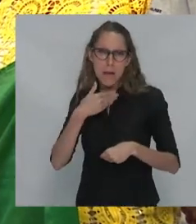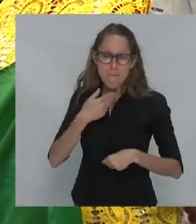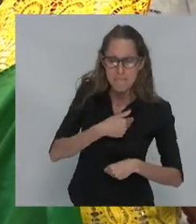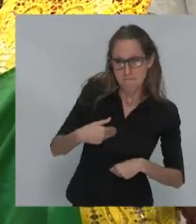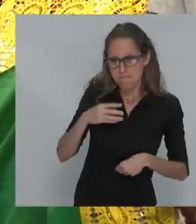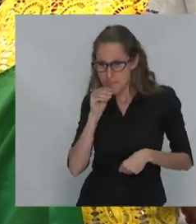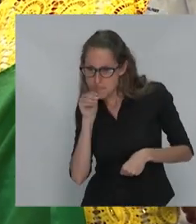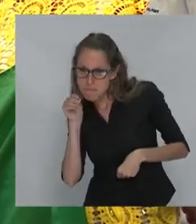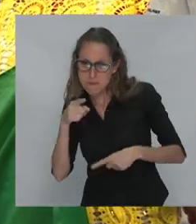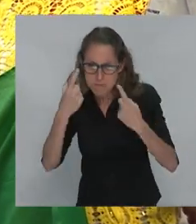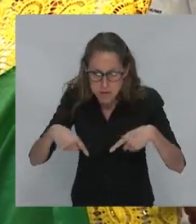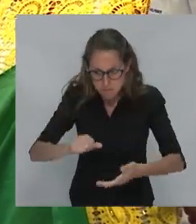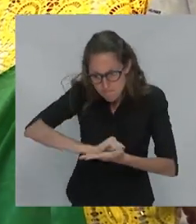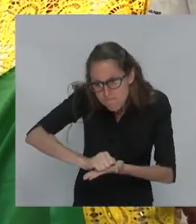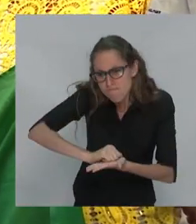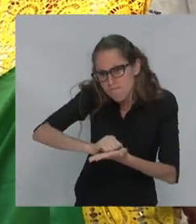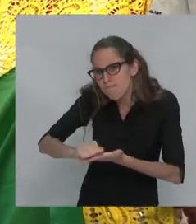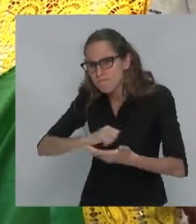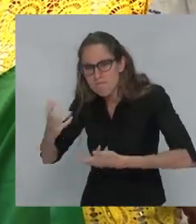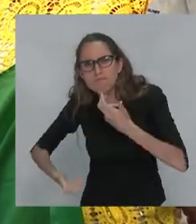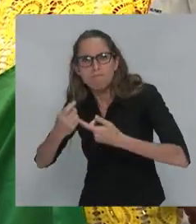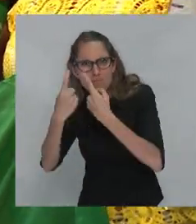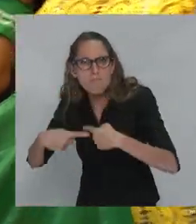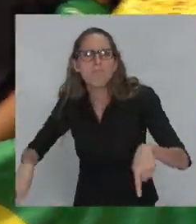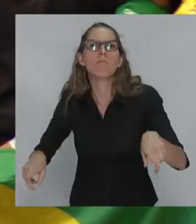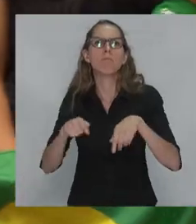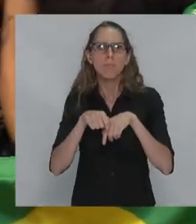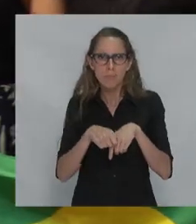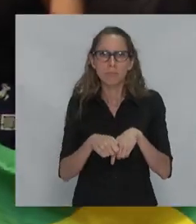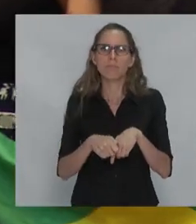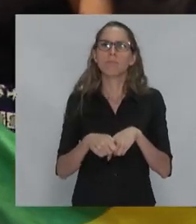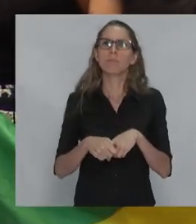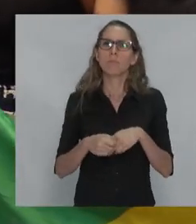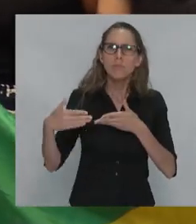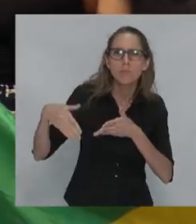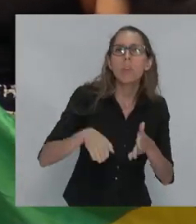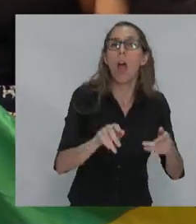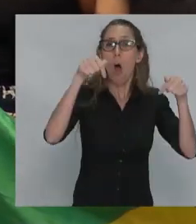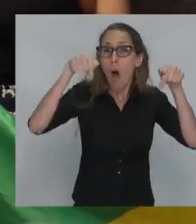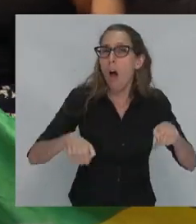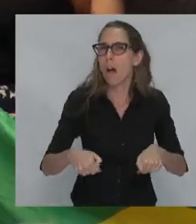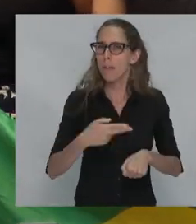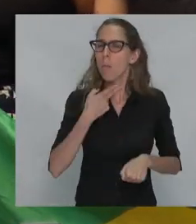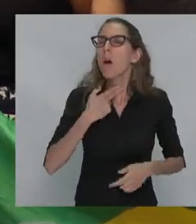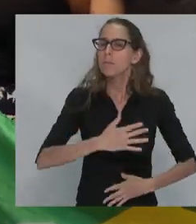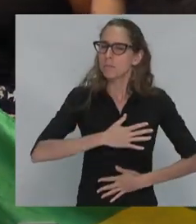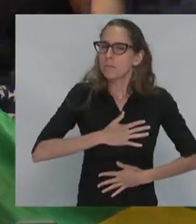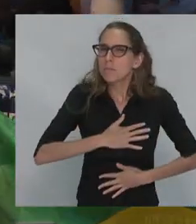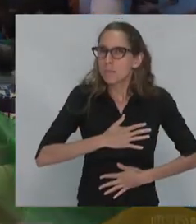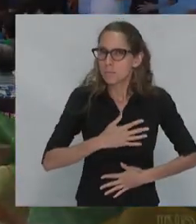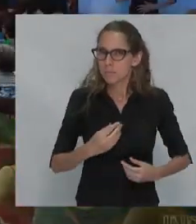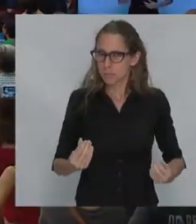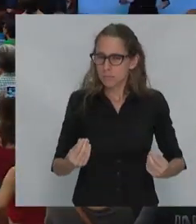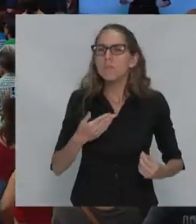favela. A minha voz ainda ecoa versos